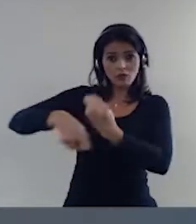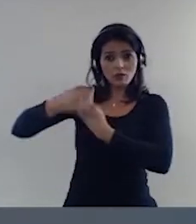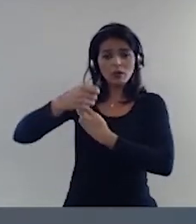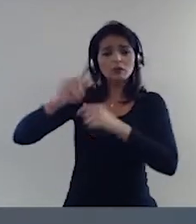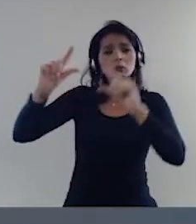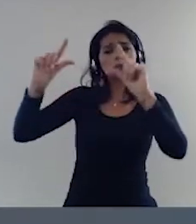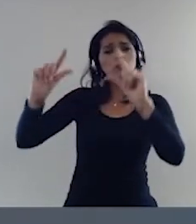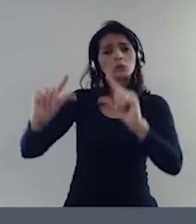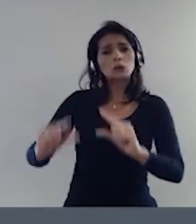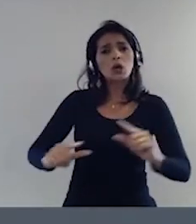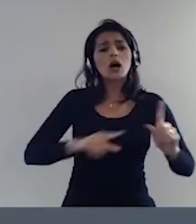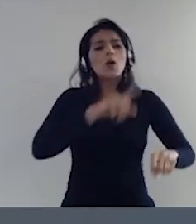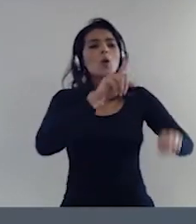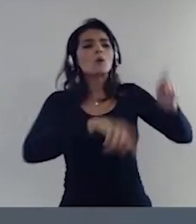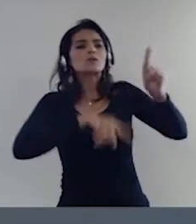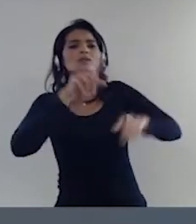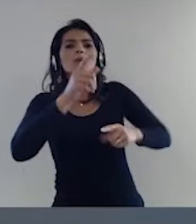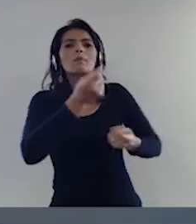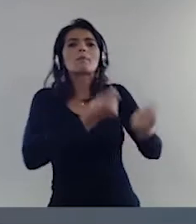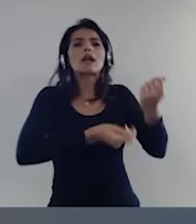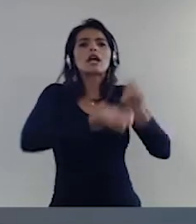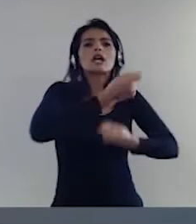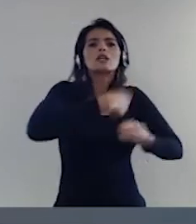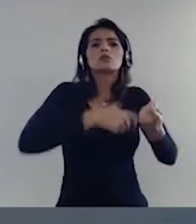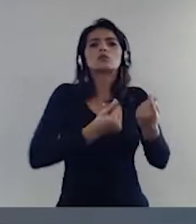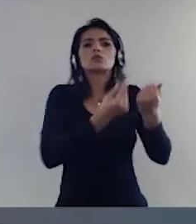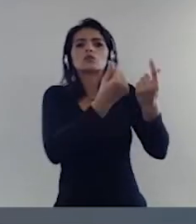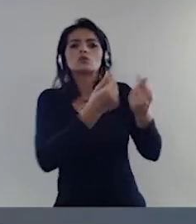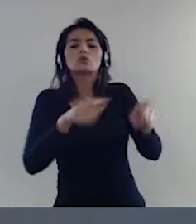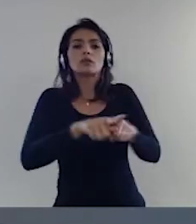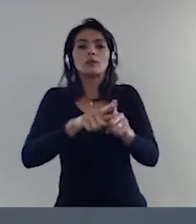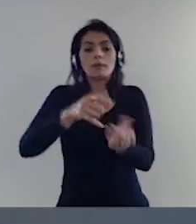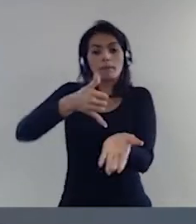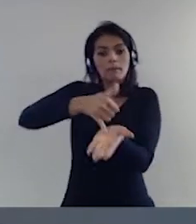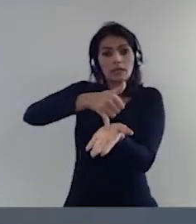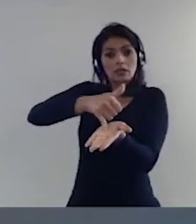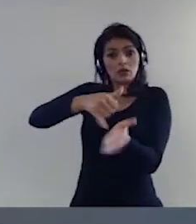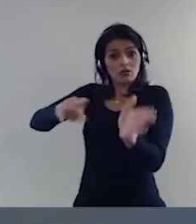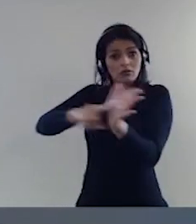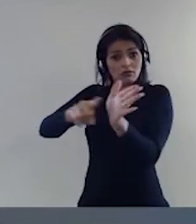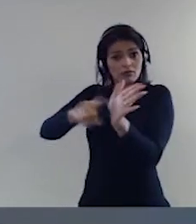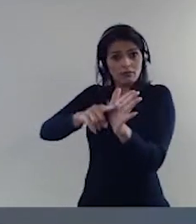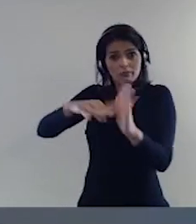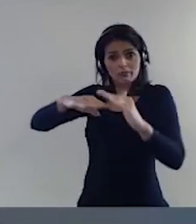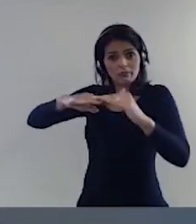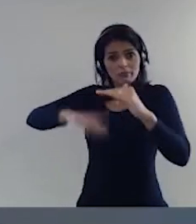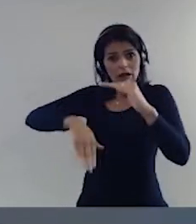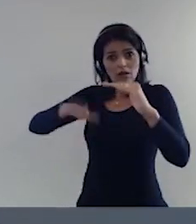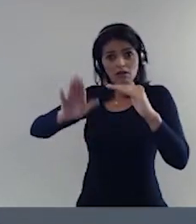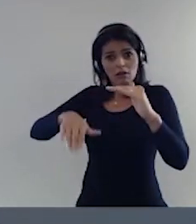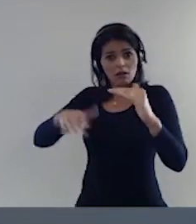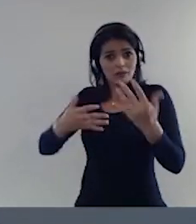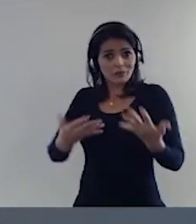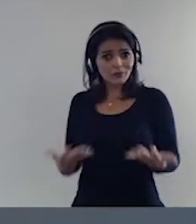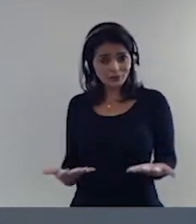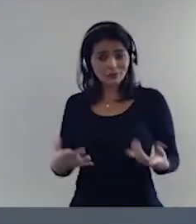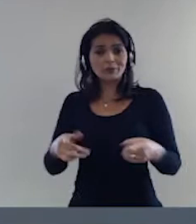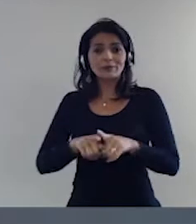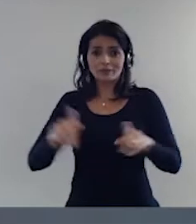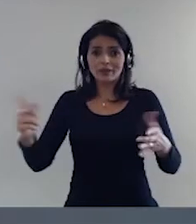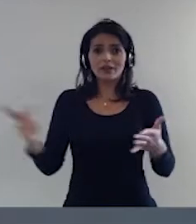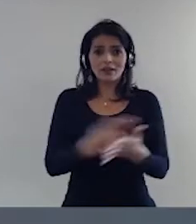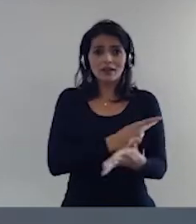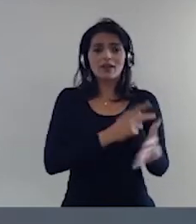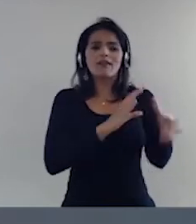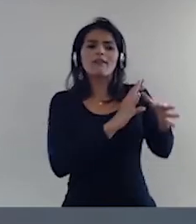mercados, oscilações de preço, petróleo é um preço negativo, algo que até então era impensado, quebras em cadeias